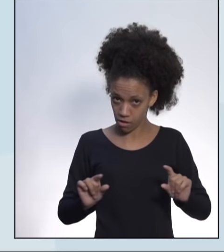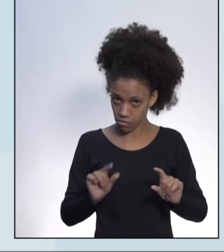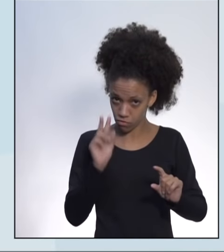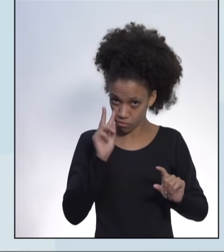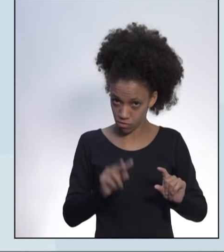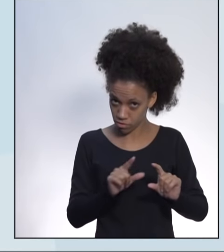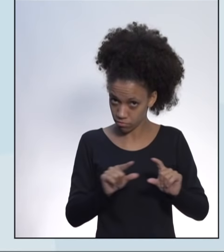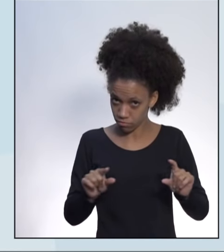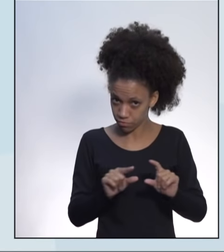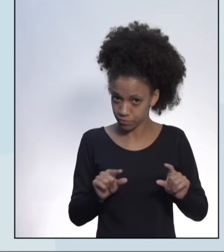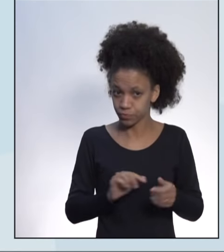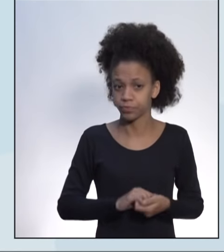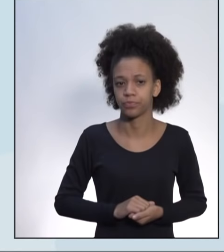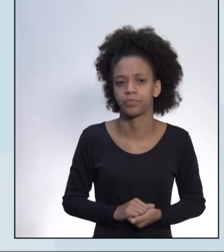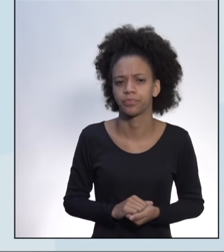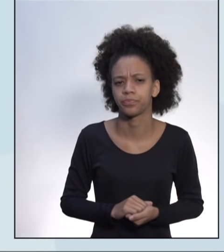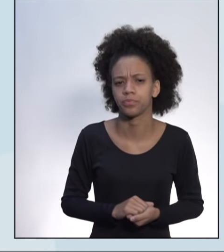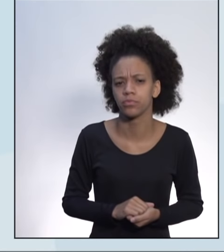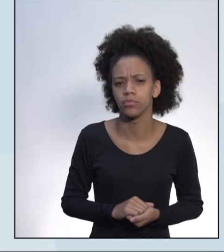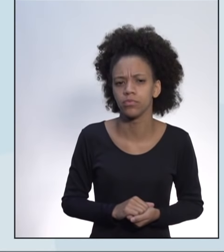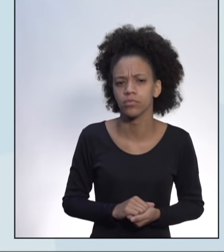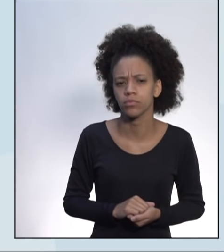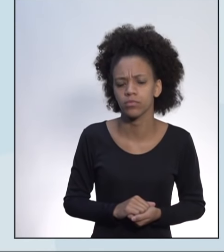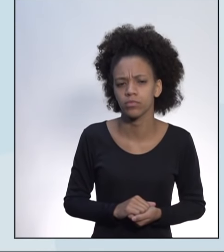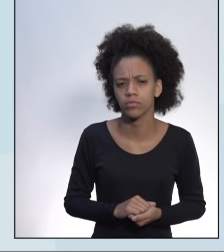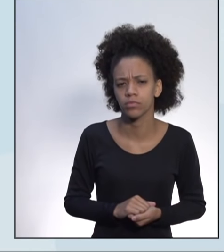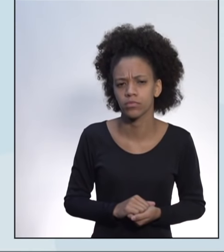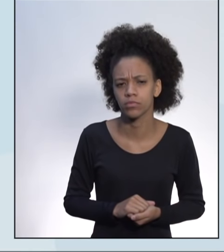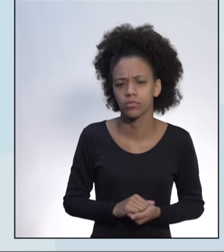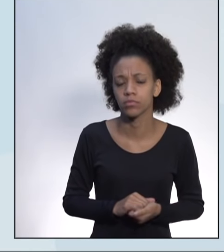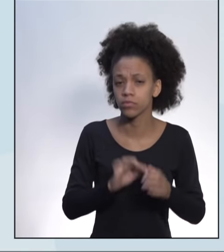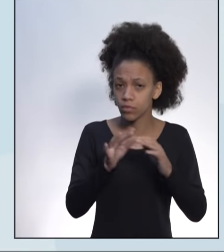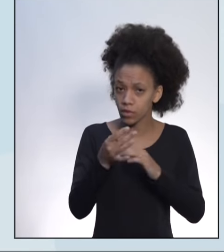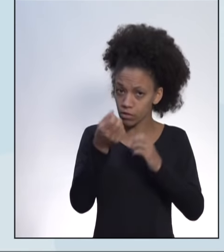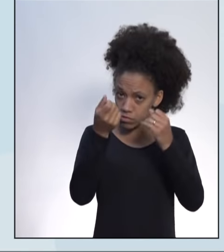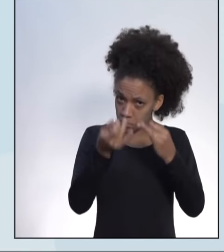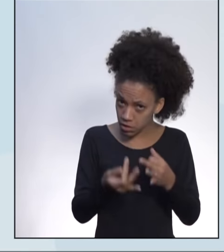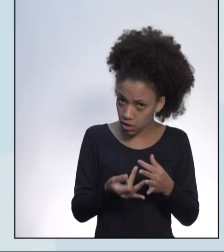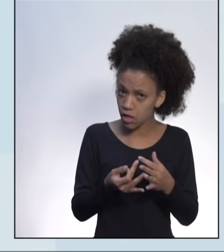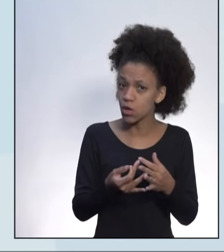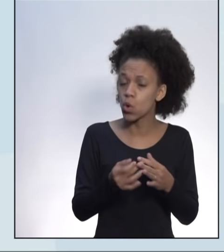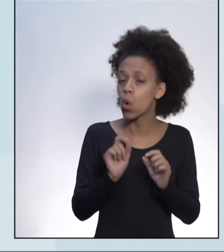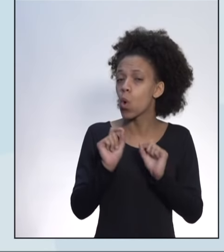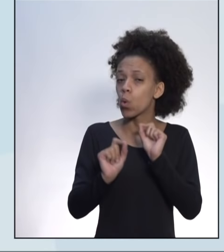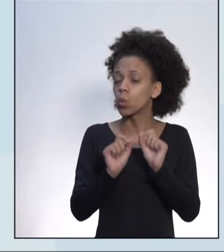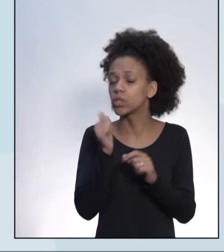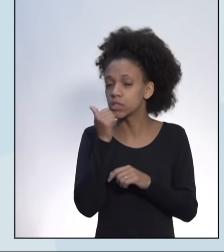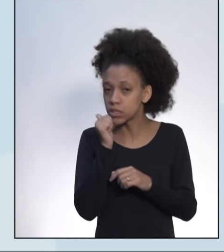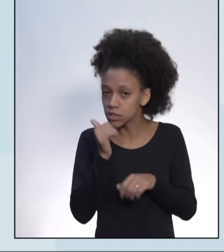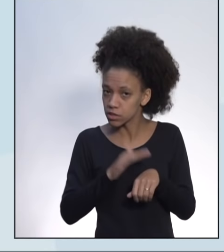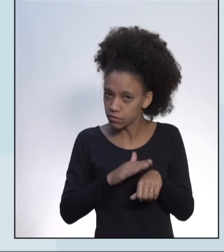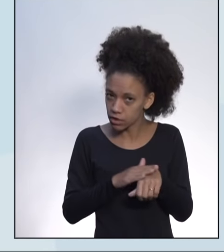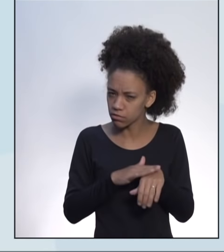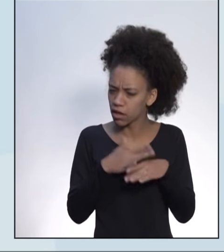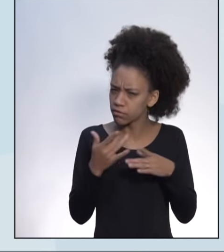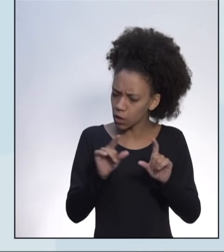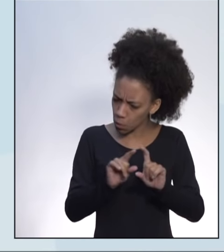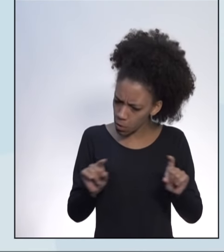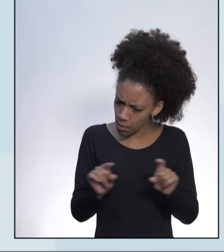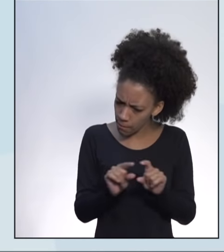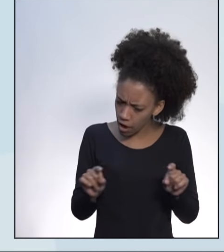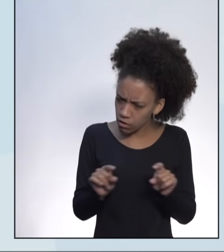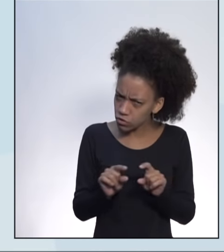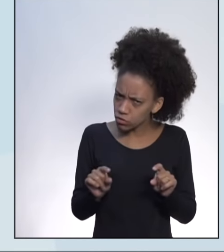então se what is recalled e eu tô falando sobre o que os cientistas fazem então